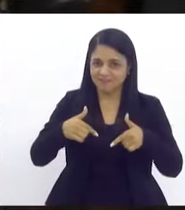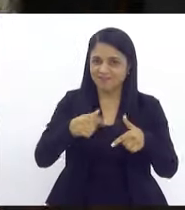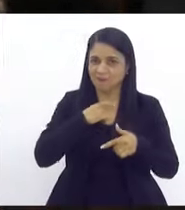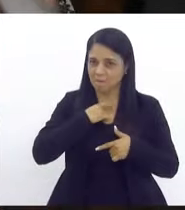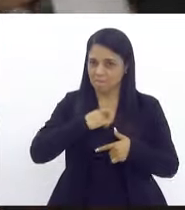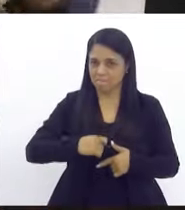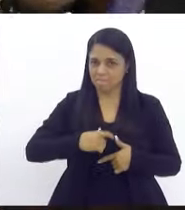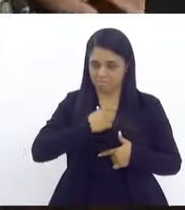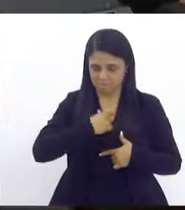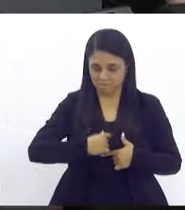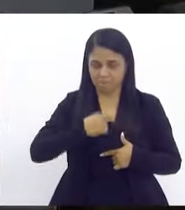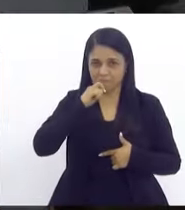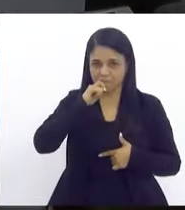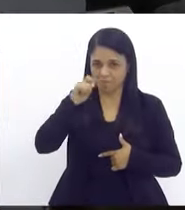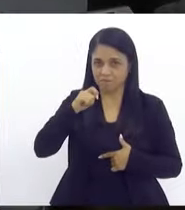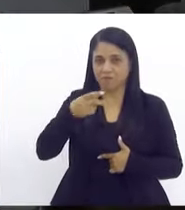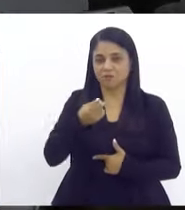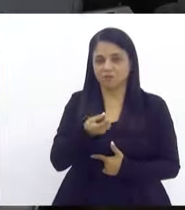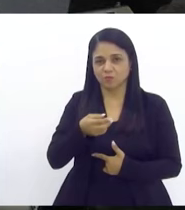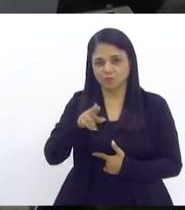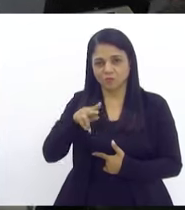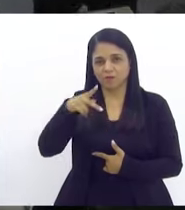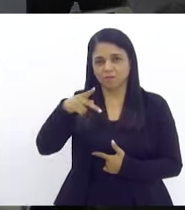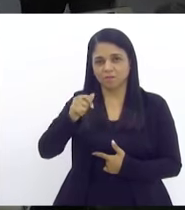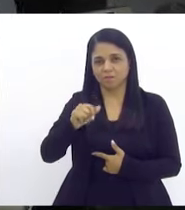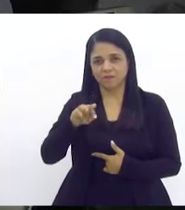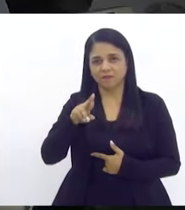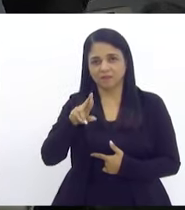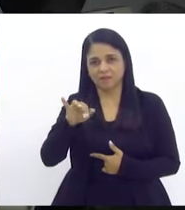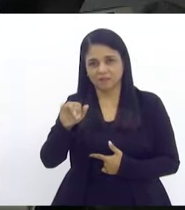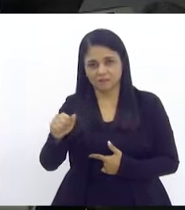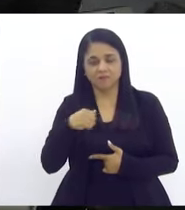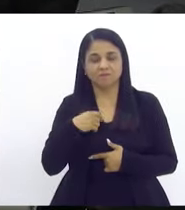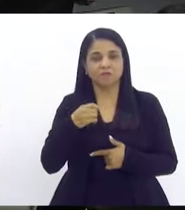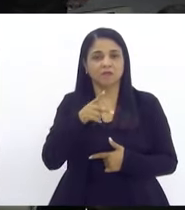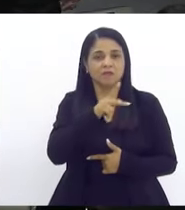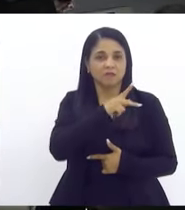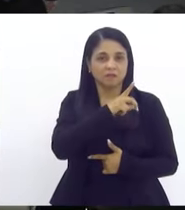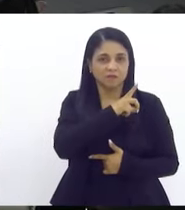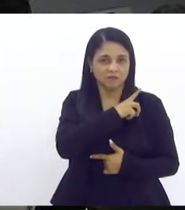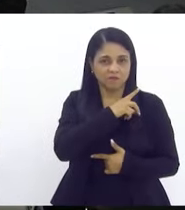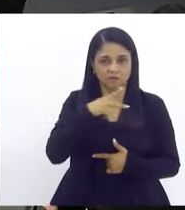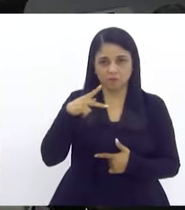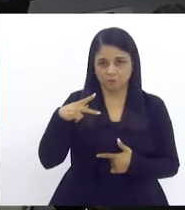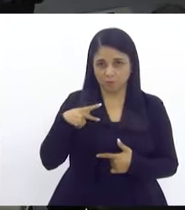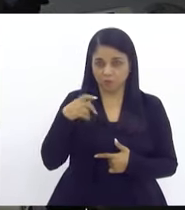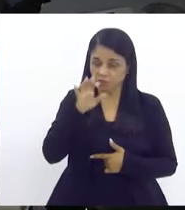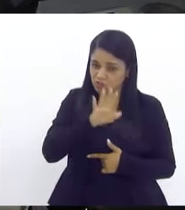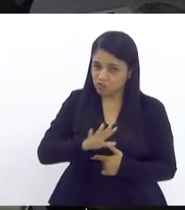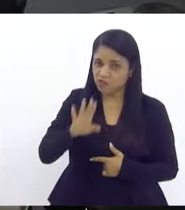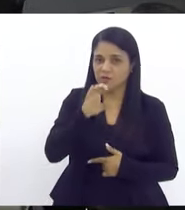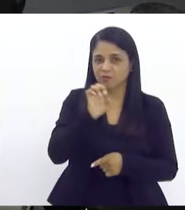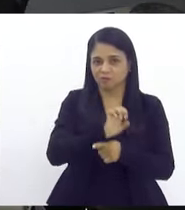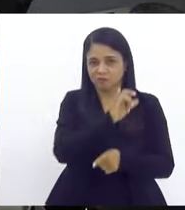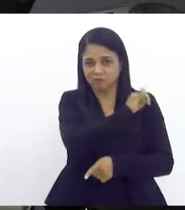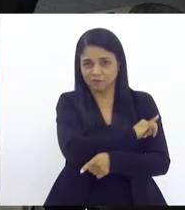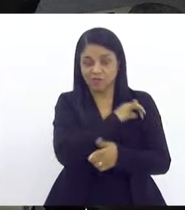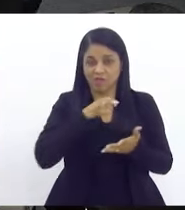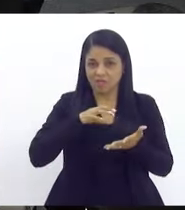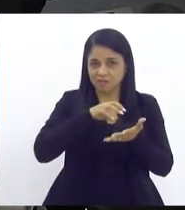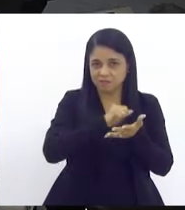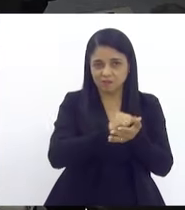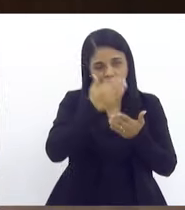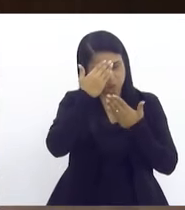Tiradentes para a doutora Patrícia, defensora pública geral do Estado do Rio de Janeiro. Deixar aqui registrado o